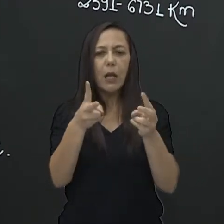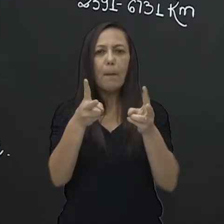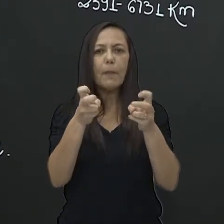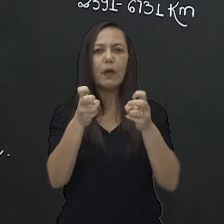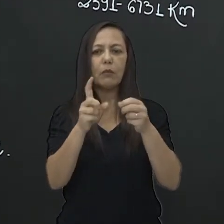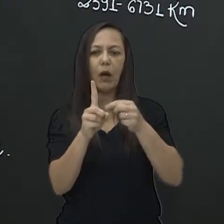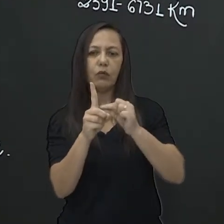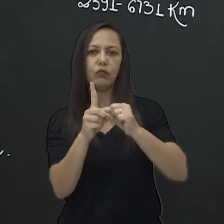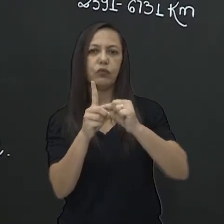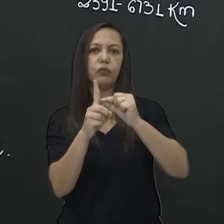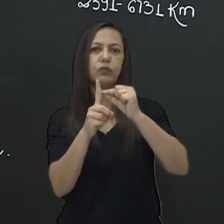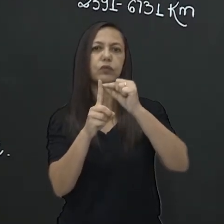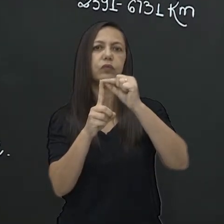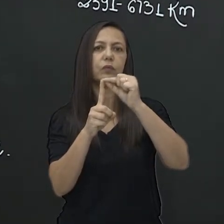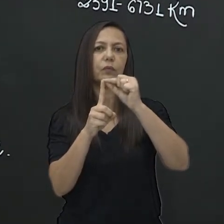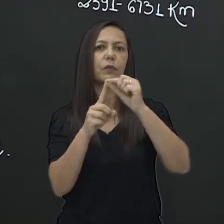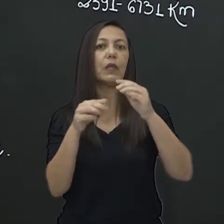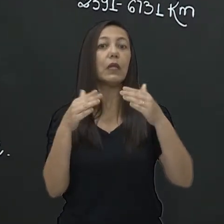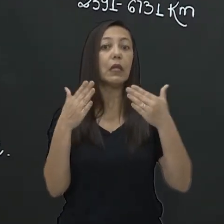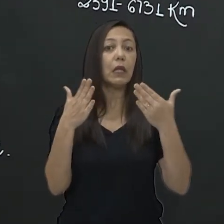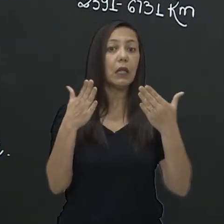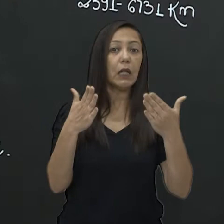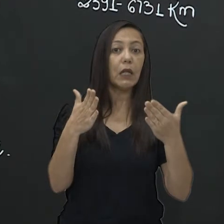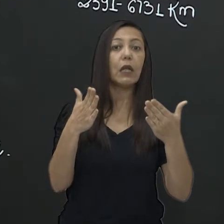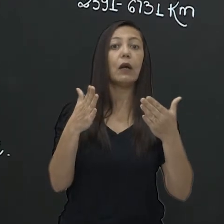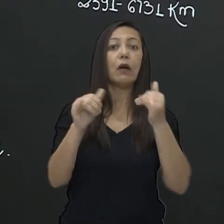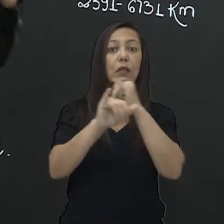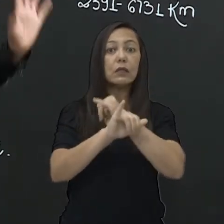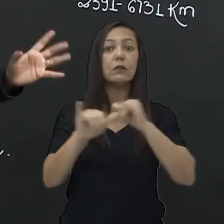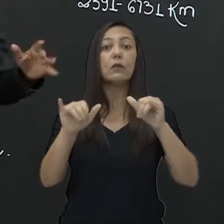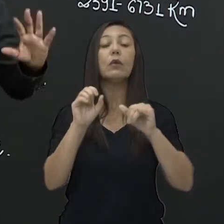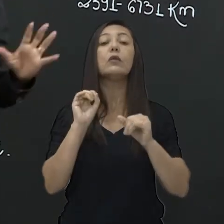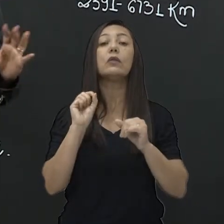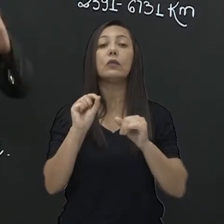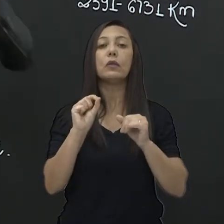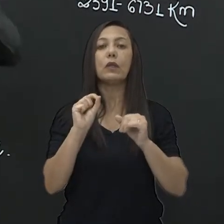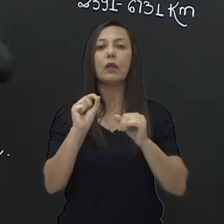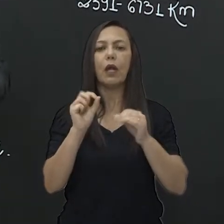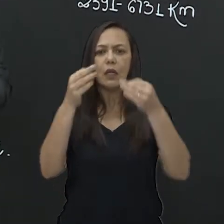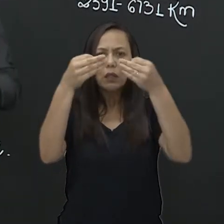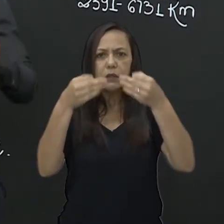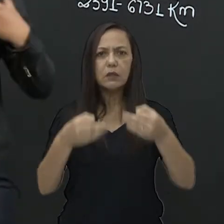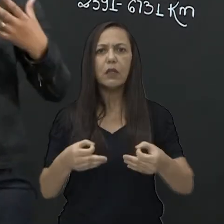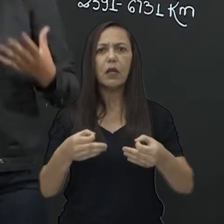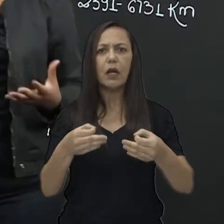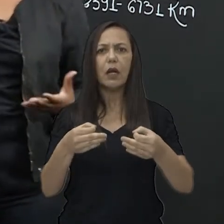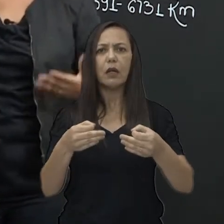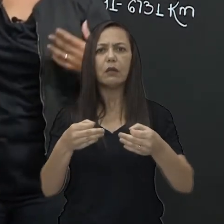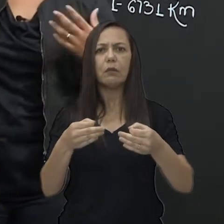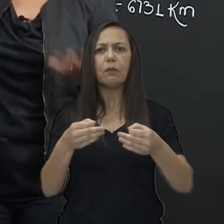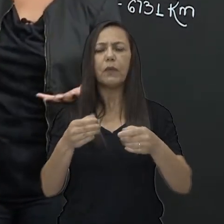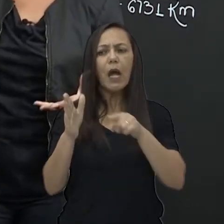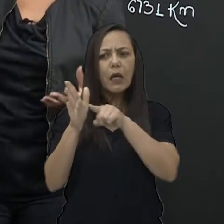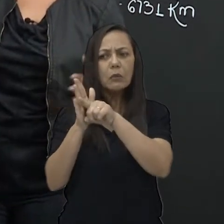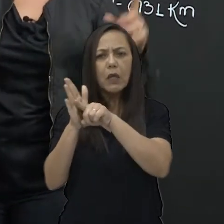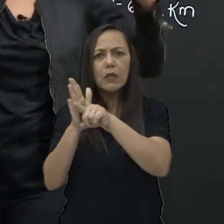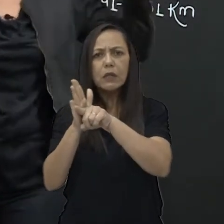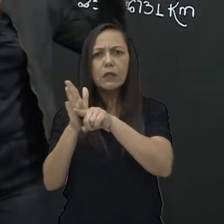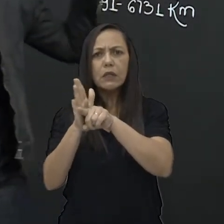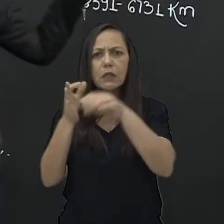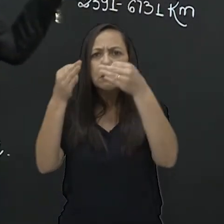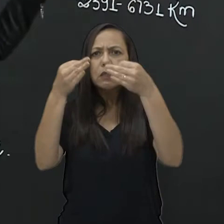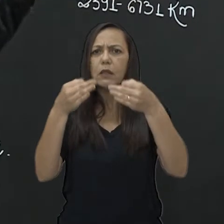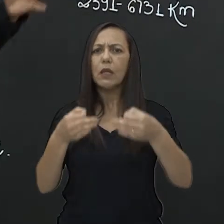da Terra. Então os dados que nós temos, temos certeza que é assim? Os dados dos aparelhos, os dados de